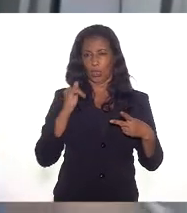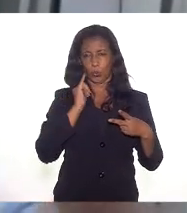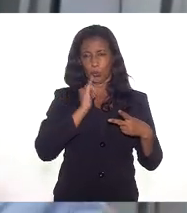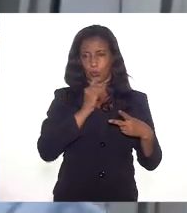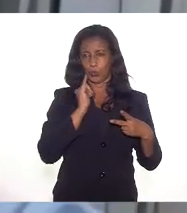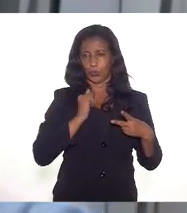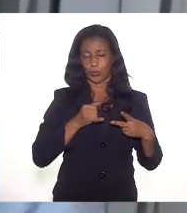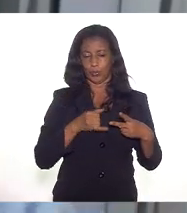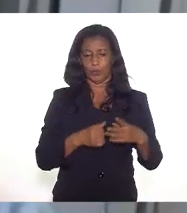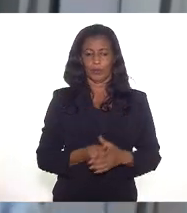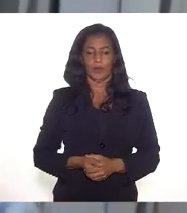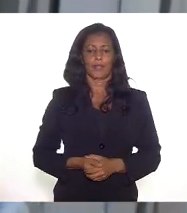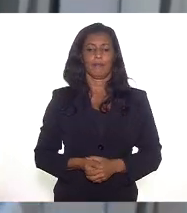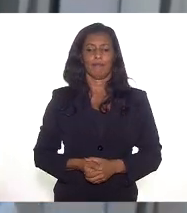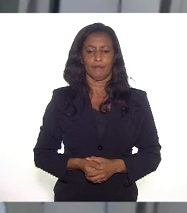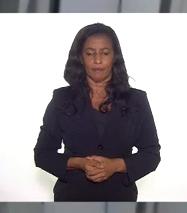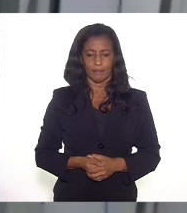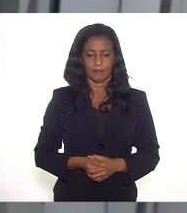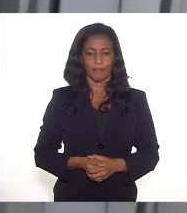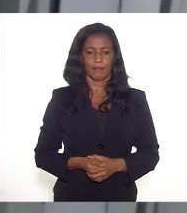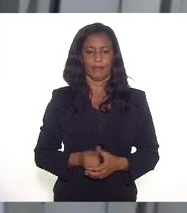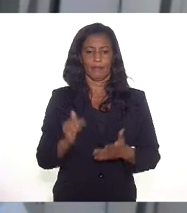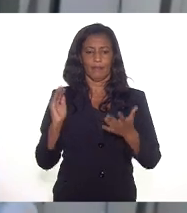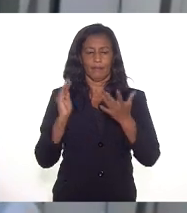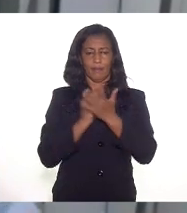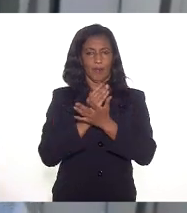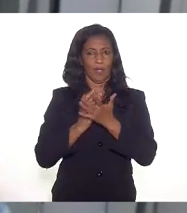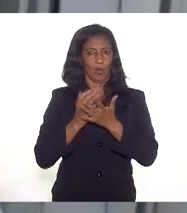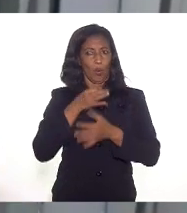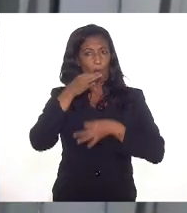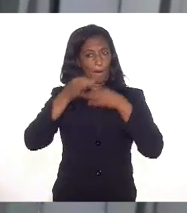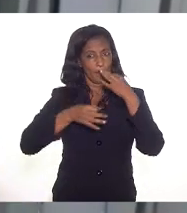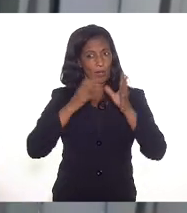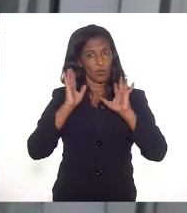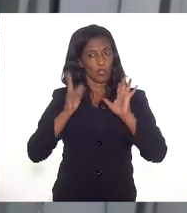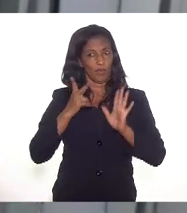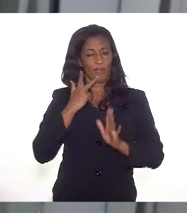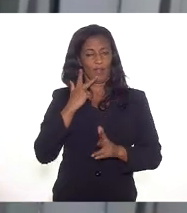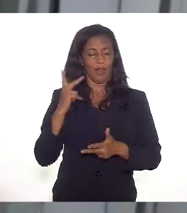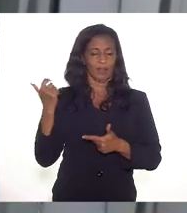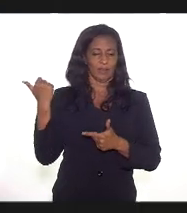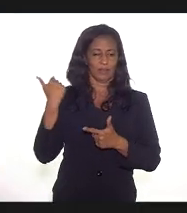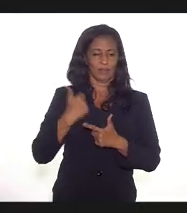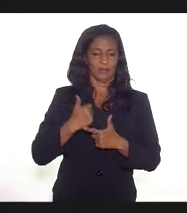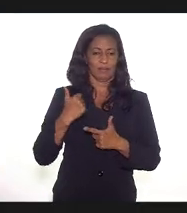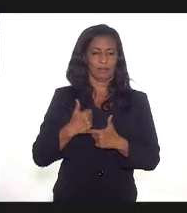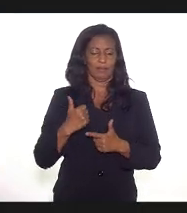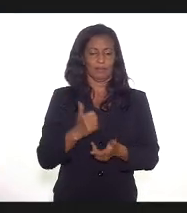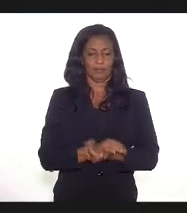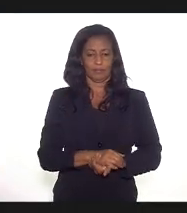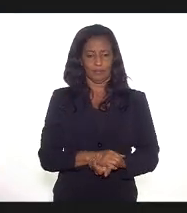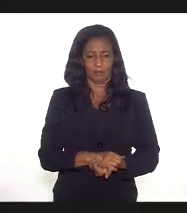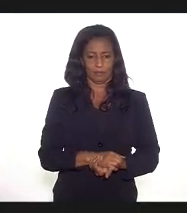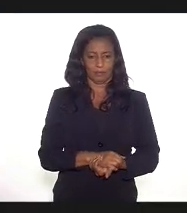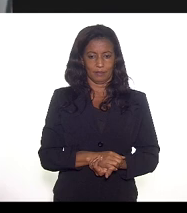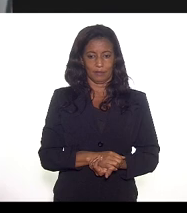até reverberando algumas intervenções já feitas aqui. A primeira, é claro, não queria deixar passar.